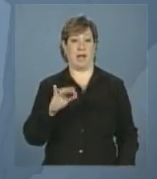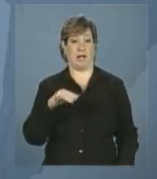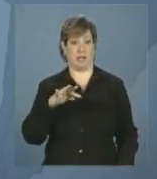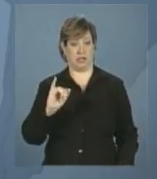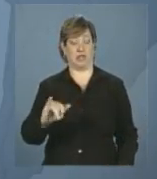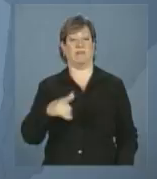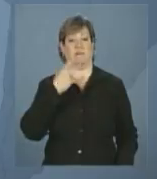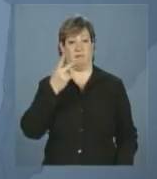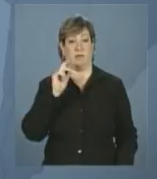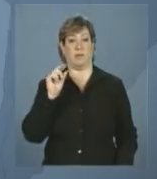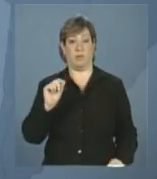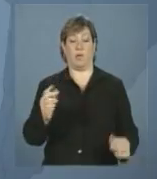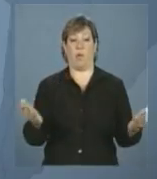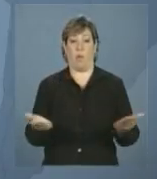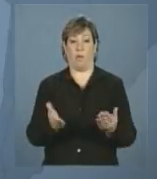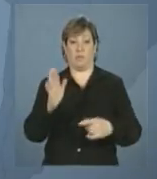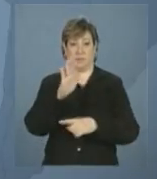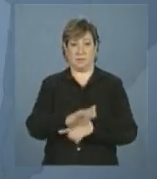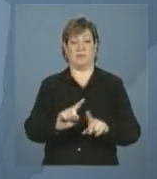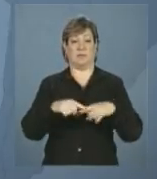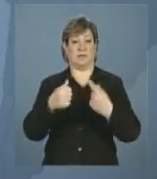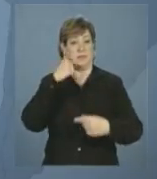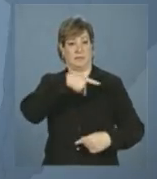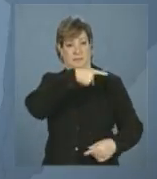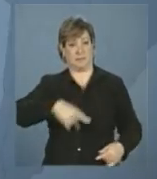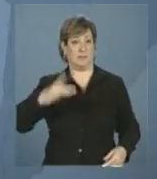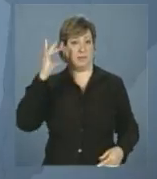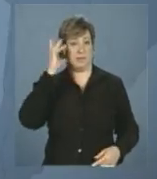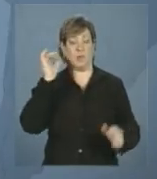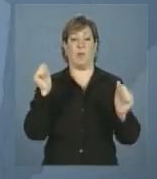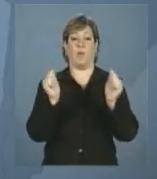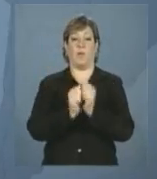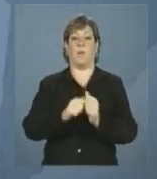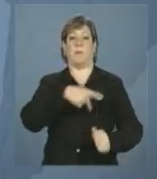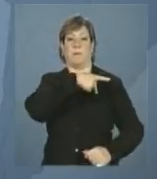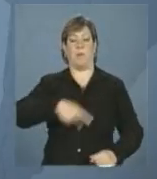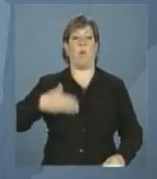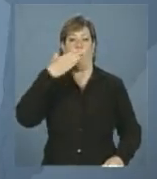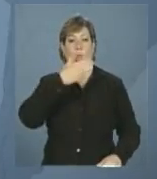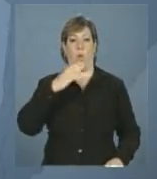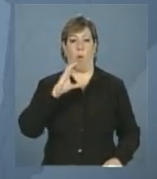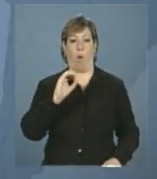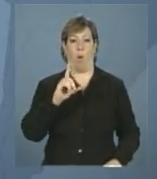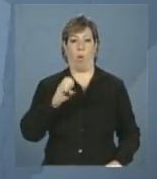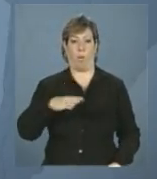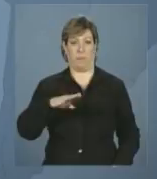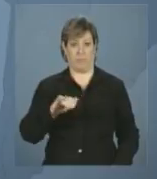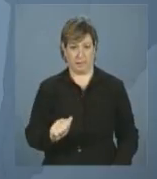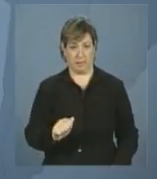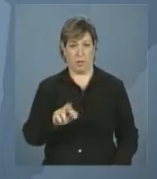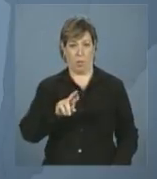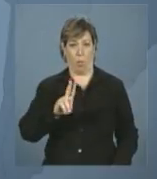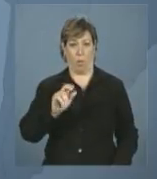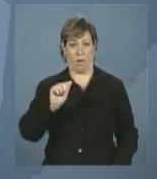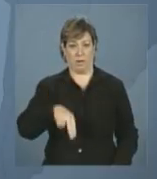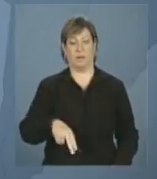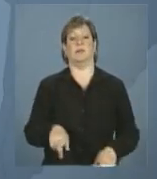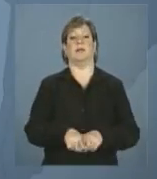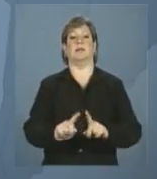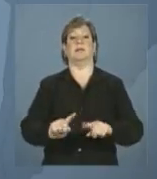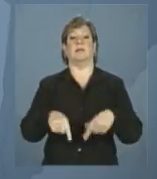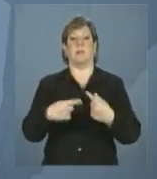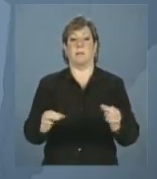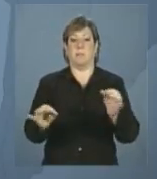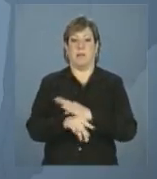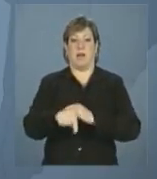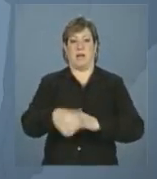tarde de hoje a reunião da presidenta Dilma Rousseff com o presidente da Colômbia, Juan Manuel Santos, após o encerramento